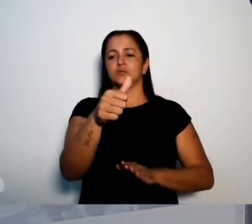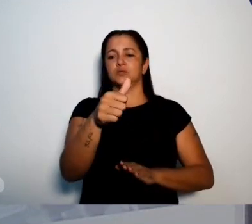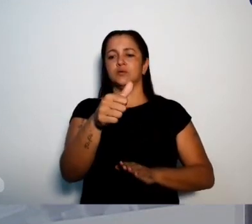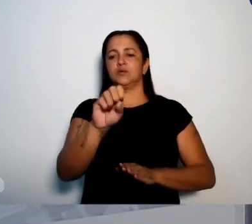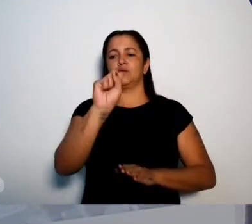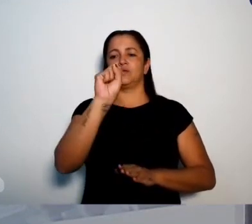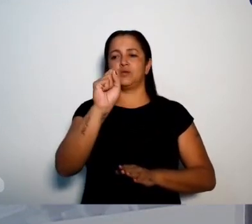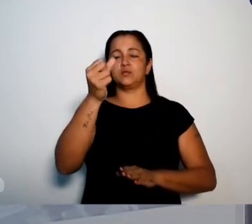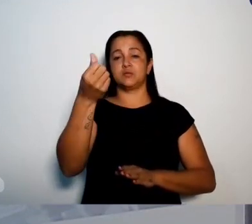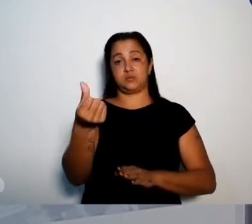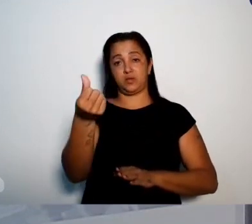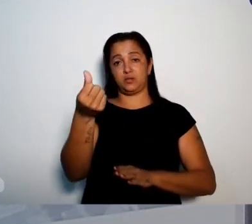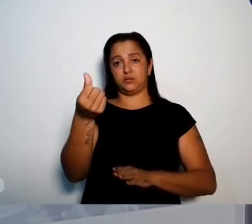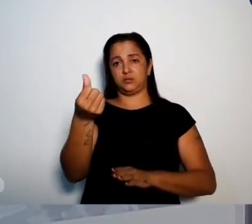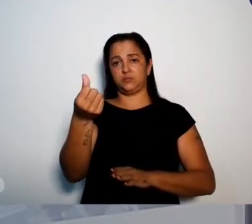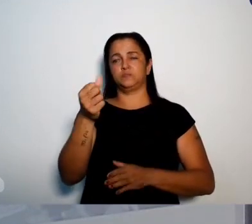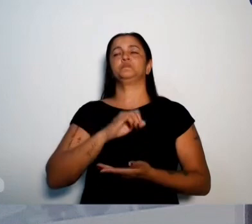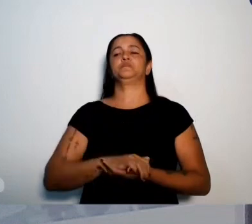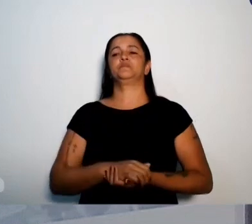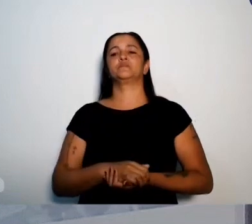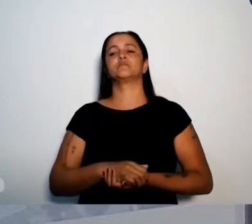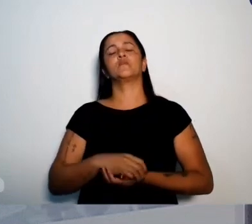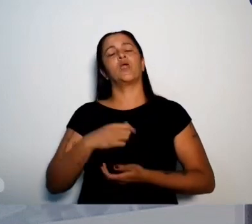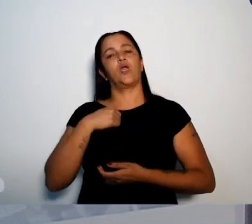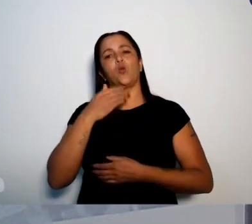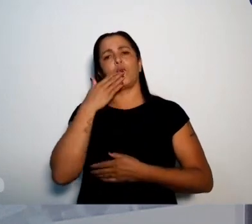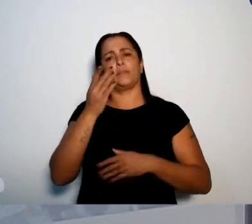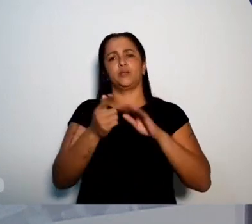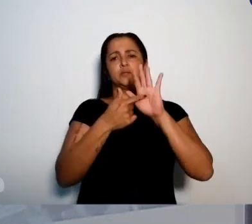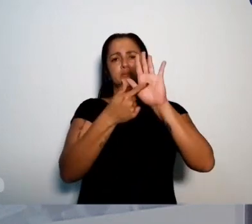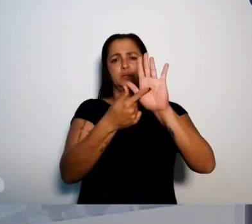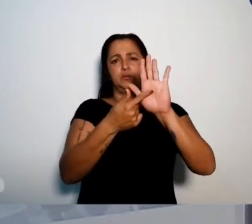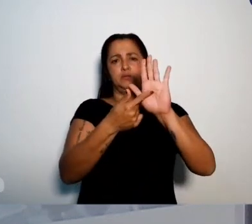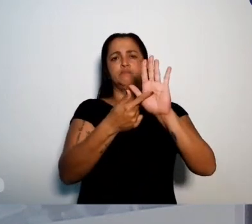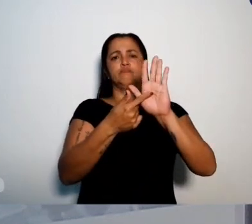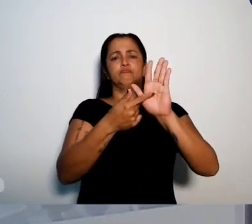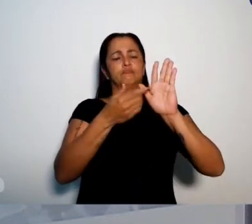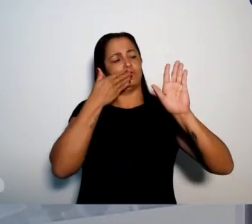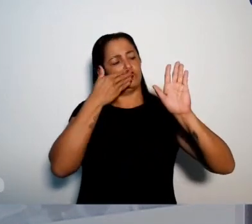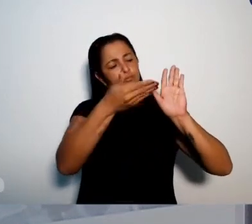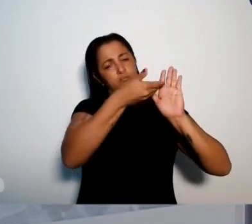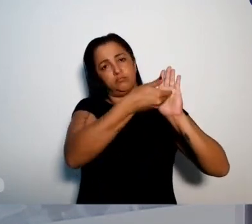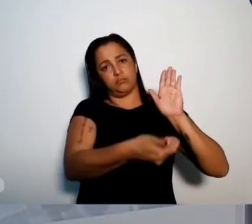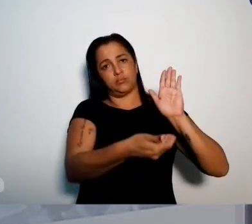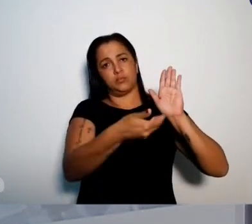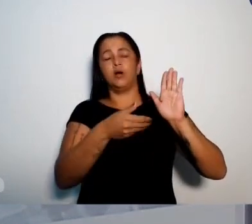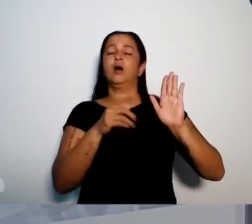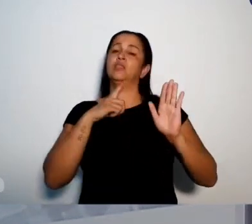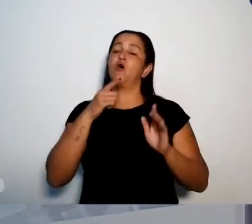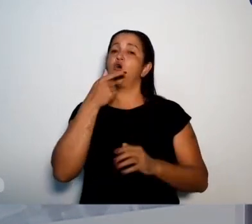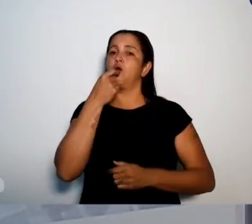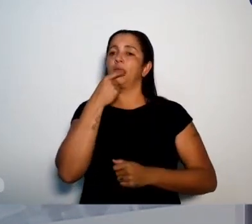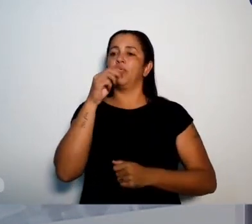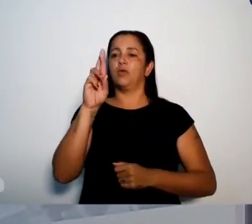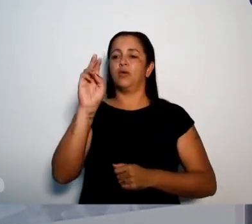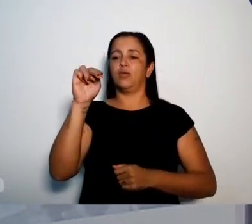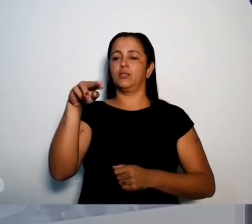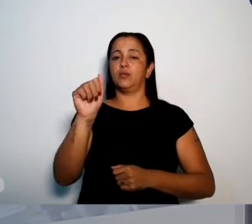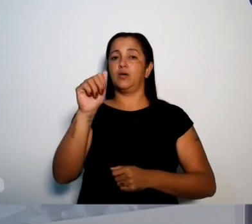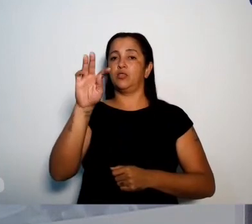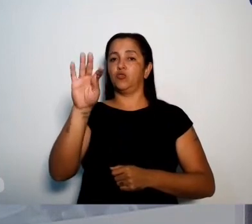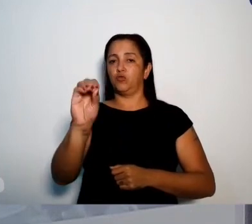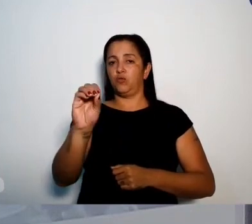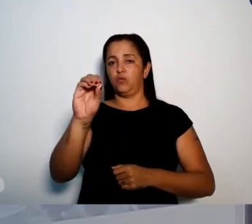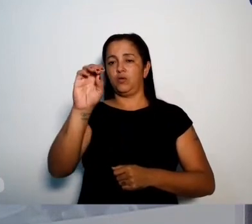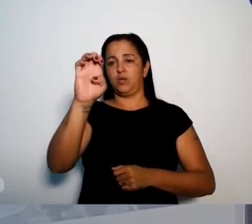1186. 1186, eu apresentei um requerimento para o Renato Scalabrin, Superintendente